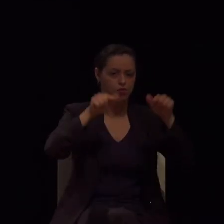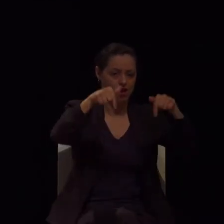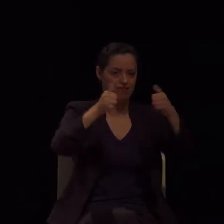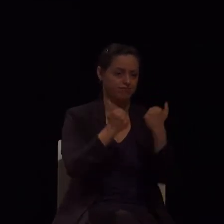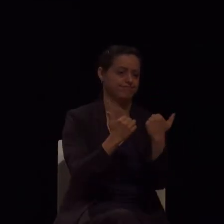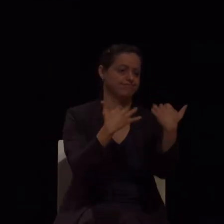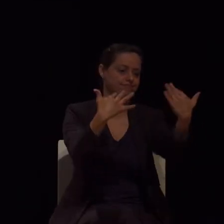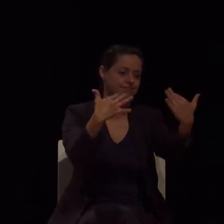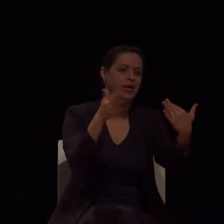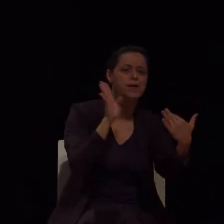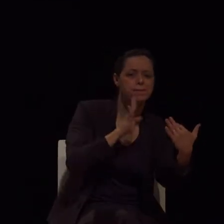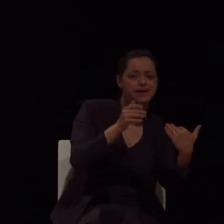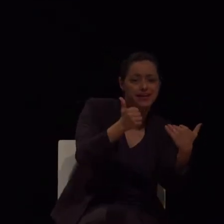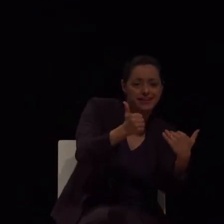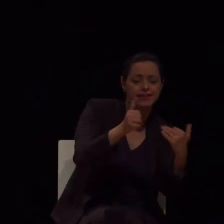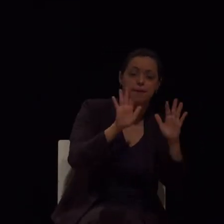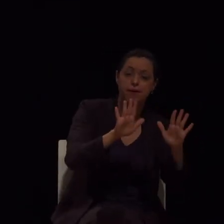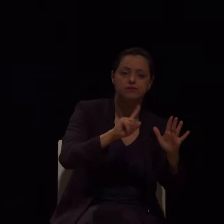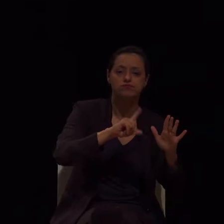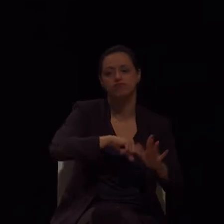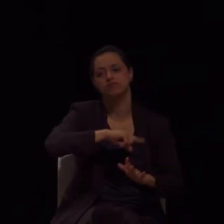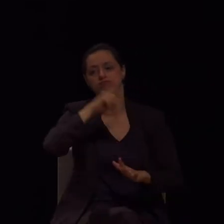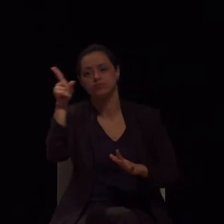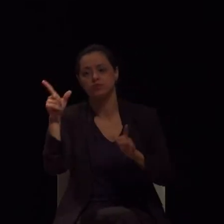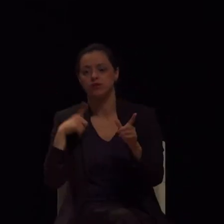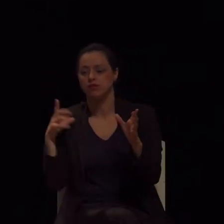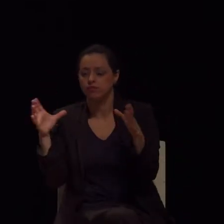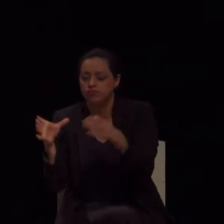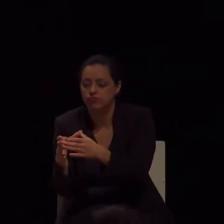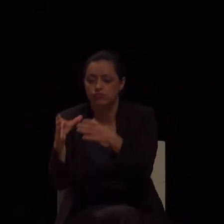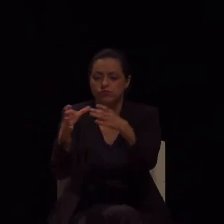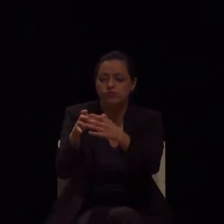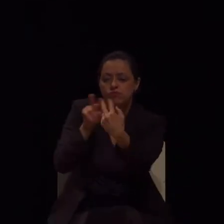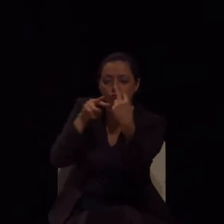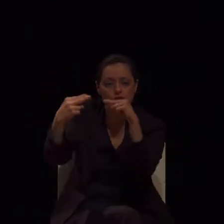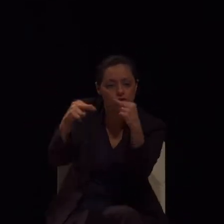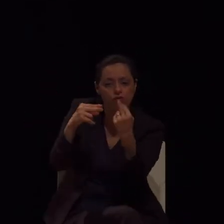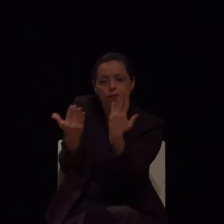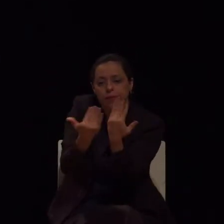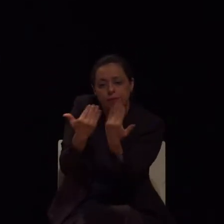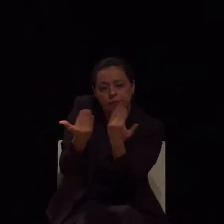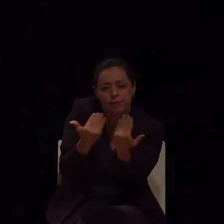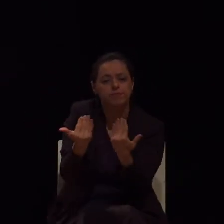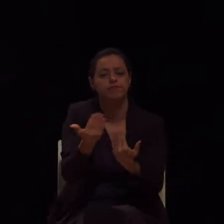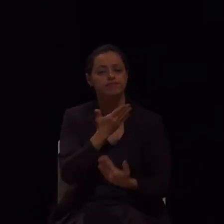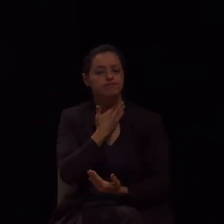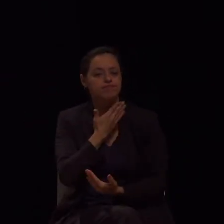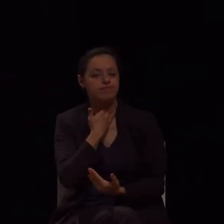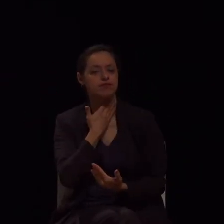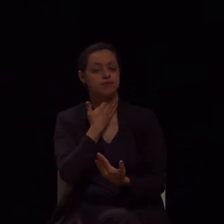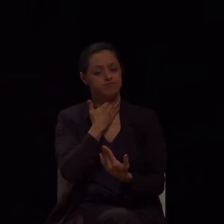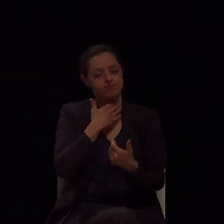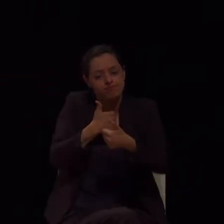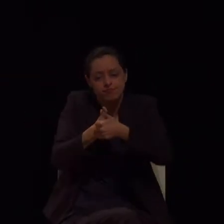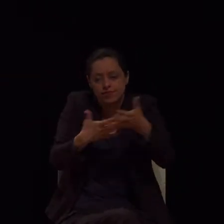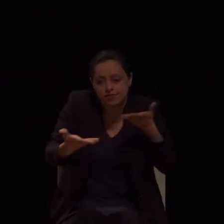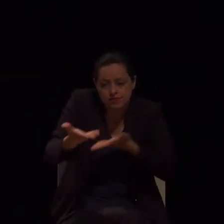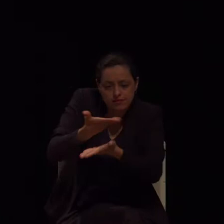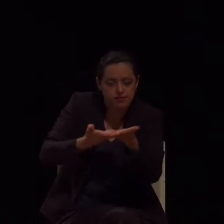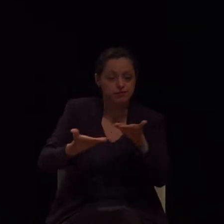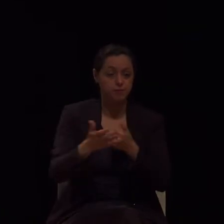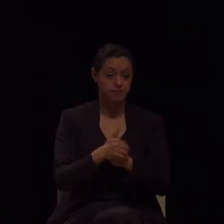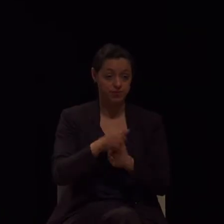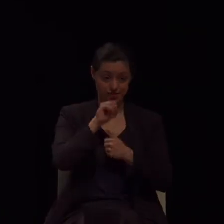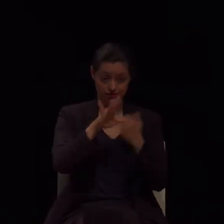reúne muita gente mas é um pouco autoritário é um formato menor mas o olho no olho mas roda pra discutir mais de perto assim então quem pegou essa fitinha vermelha têm